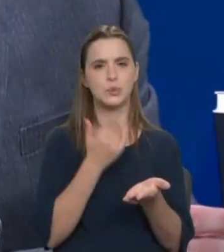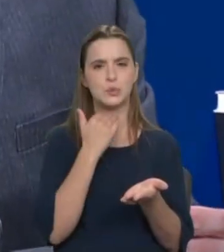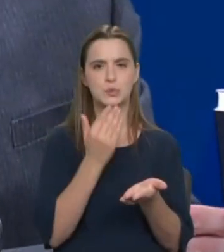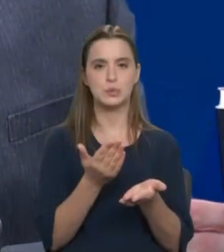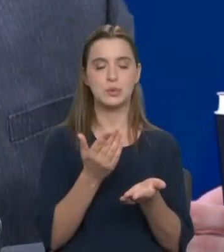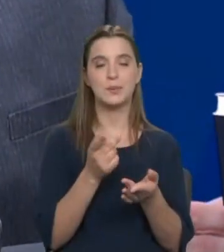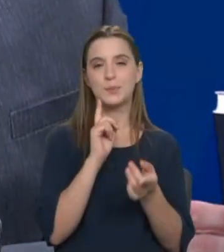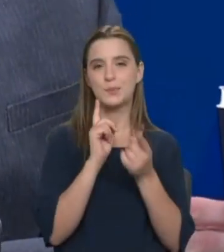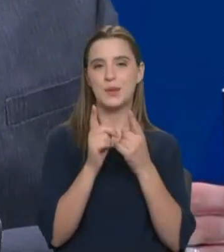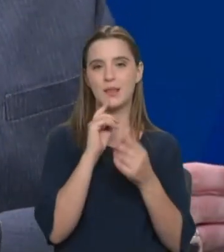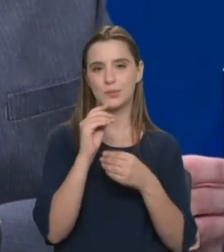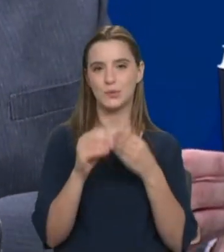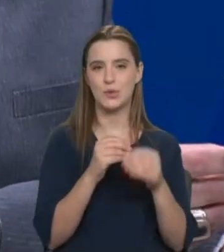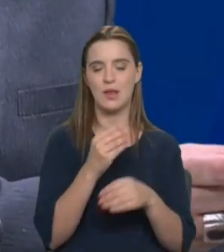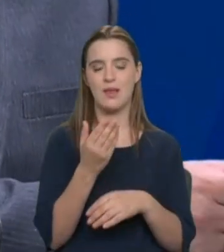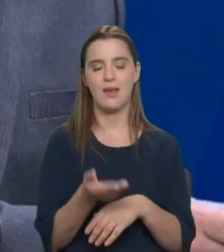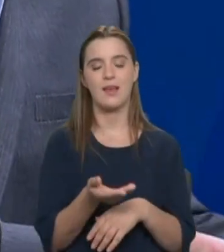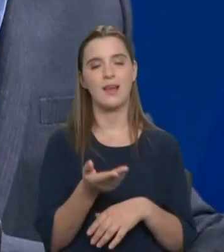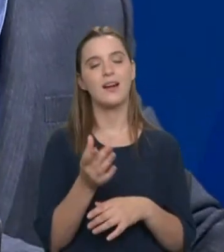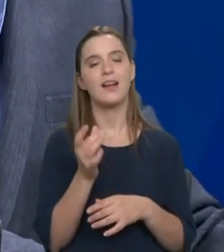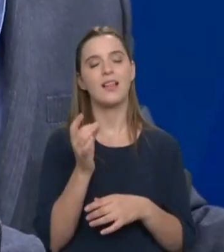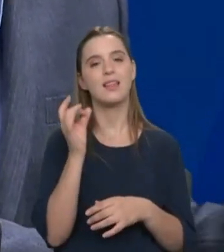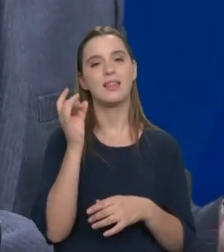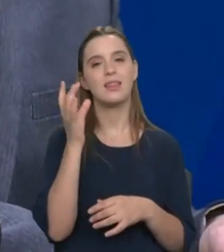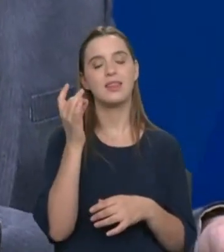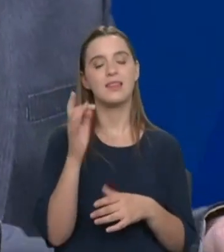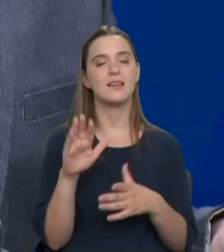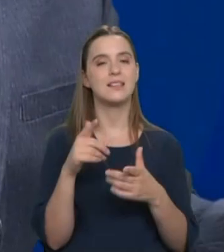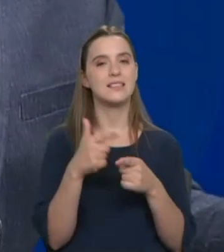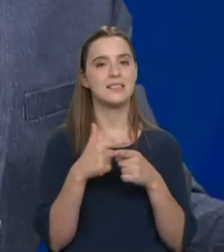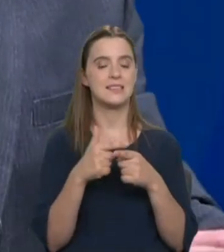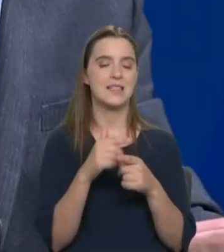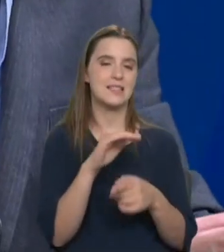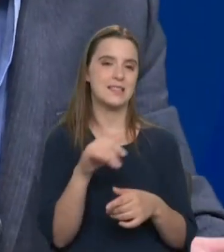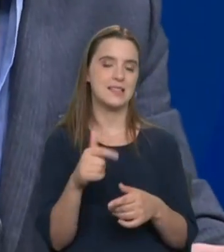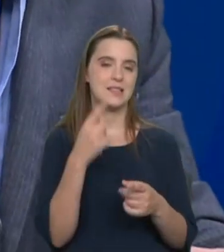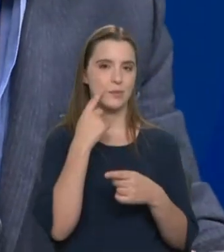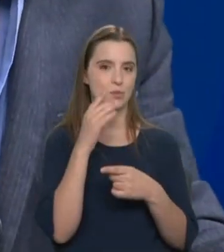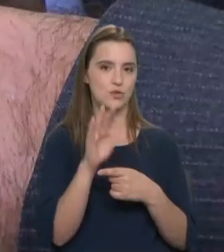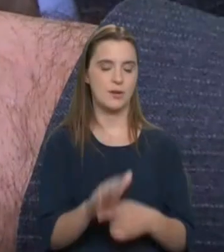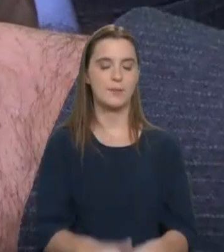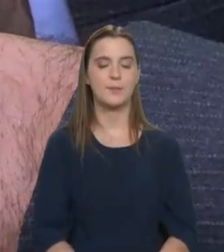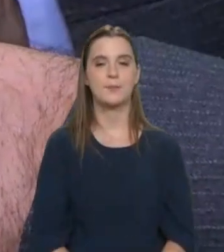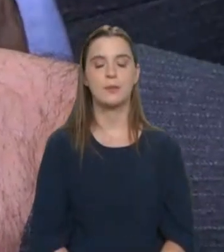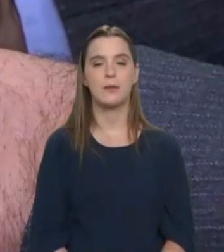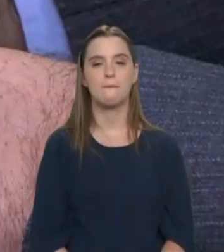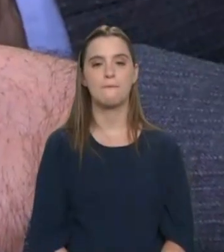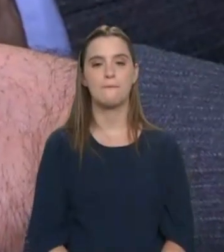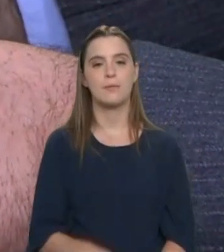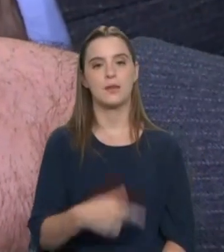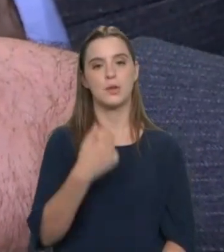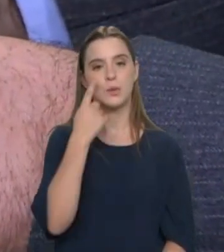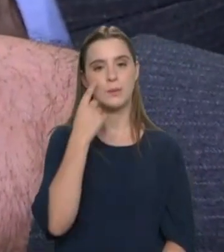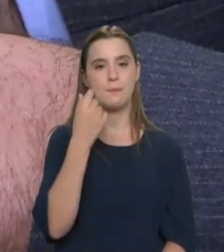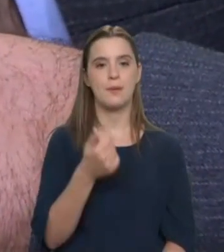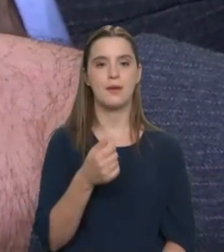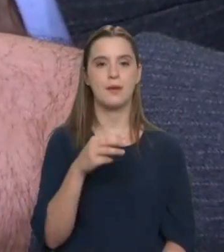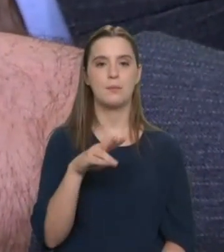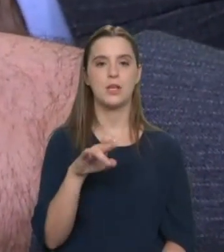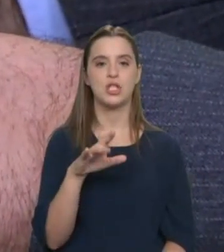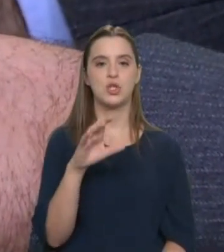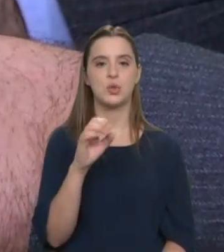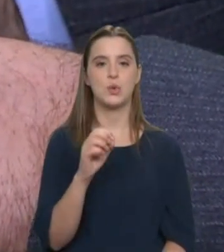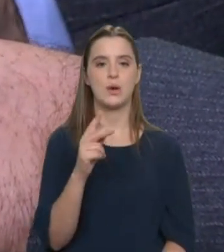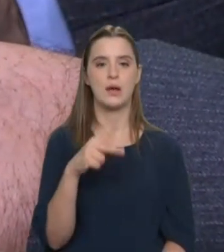humor, e é uma maneira muito divertida, muito interessante de trazer a ciência. Depois de um cavalheiro que nós conhecemos muito bem, Michio